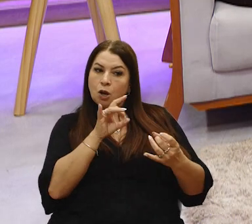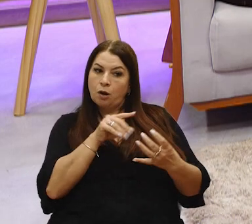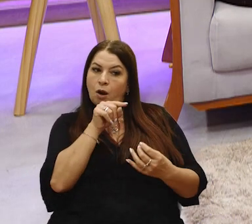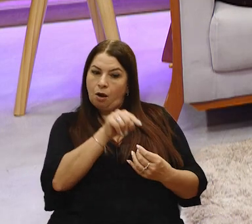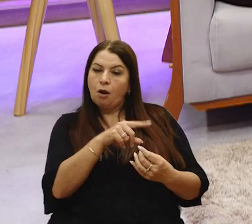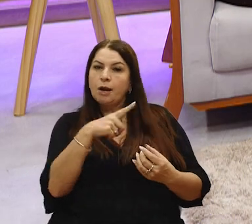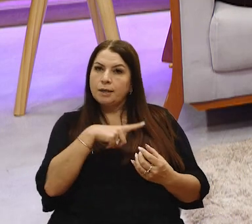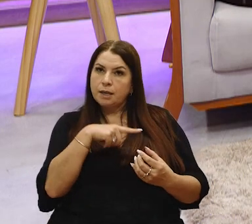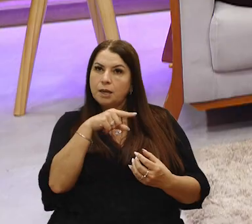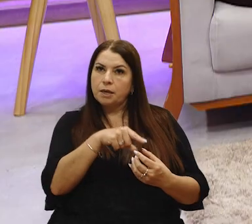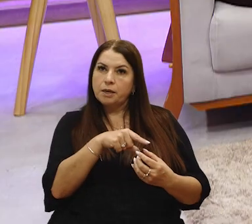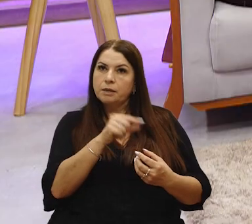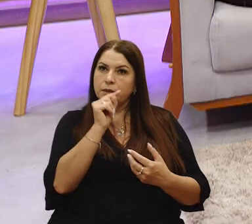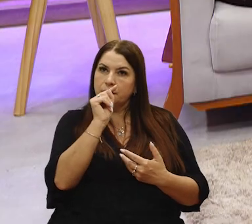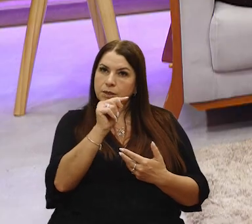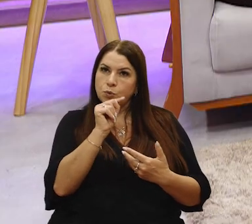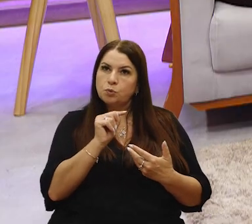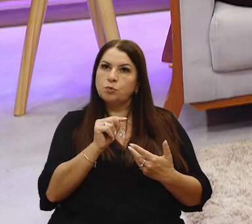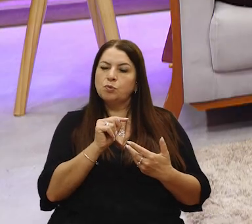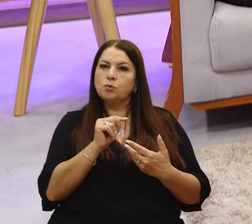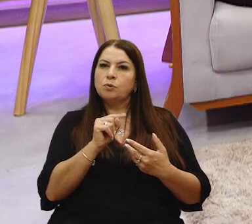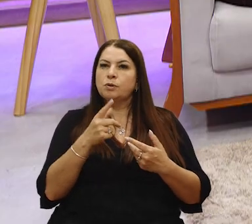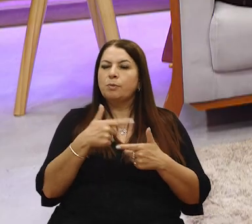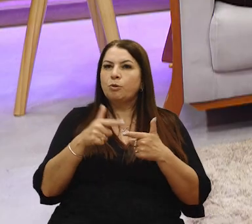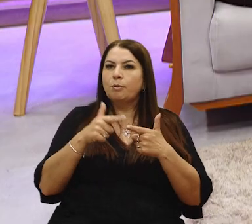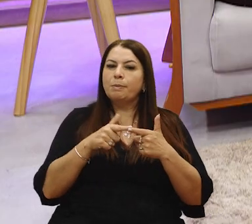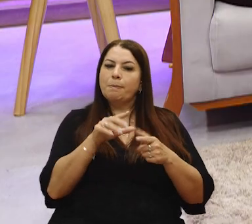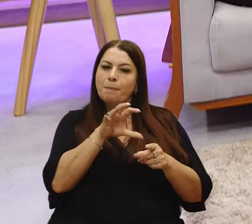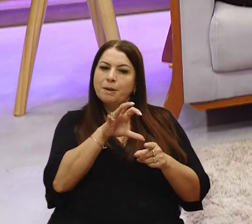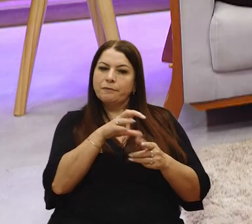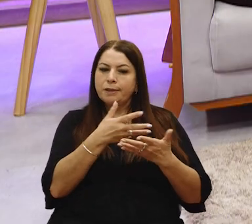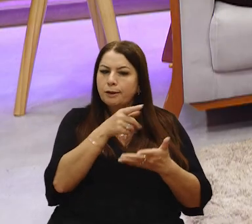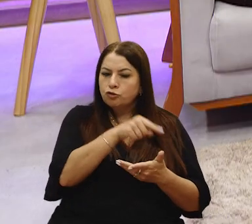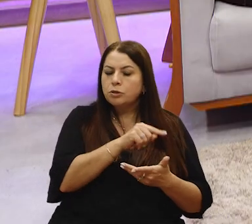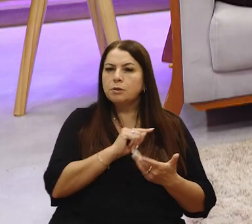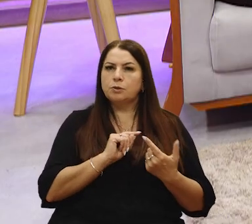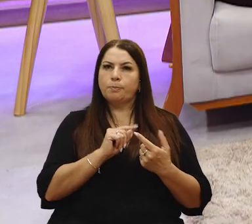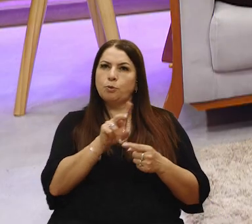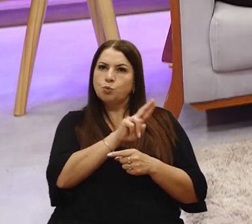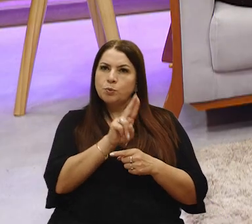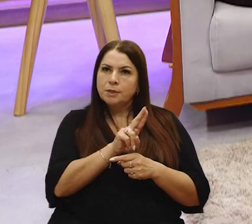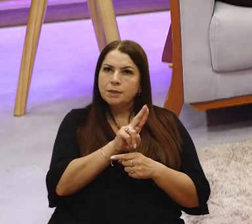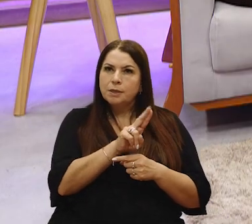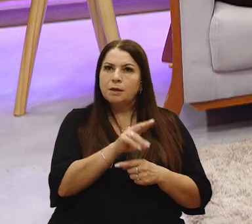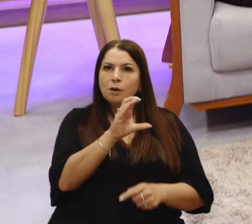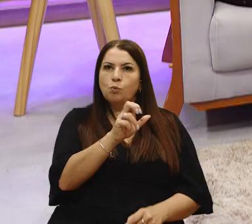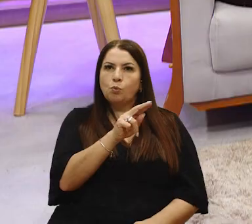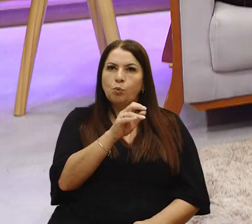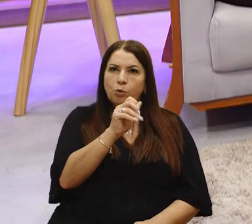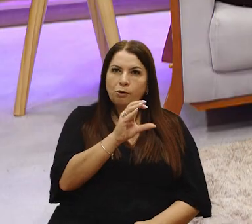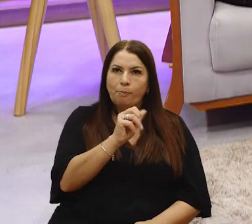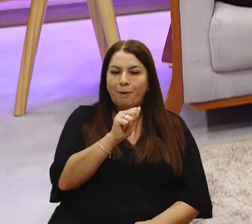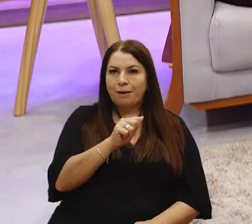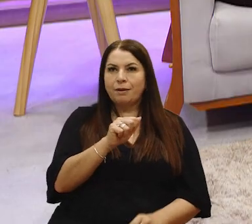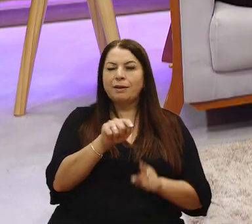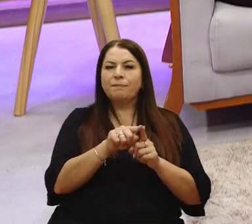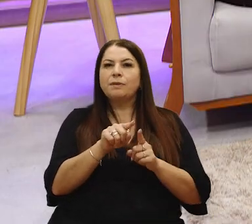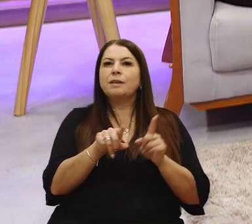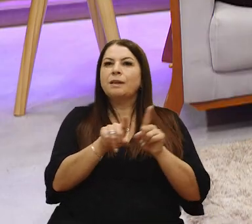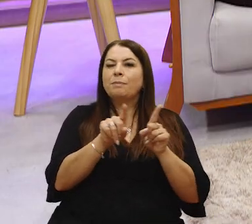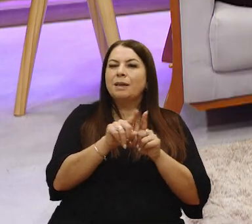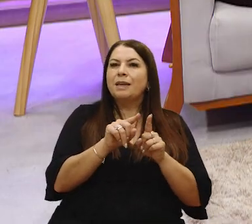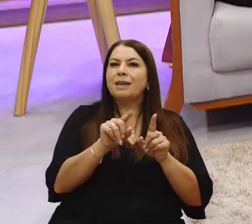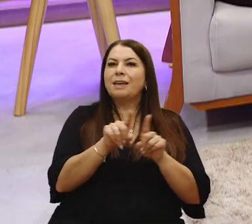uma alteração na estrutura funcional ali da questão fisiológica dela mesmo. Então, ela tem uma tendência maior à hiperplasia e à hipertrofia dessas